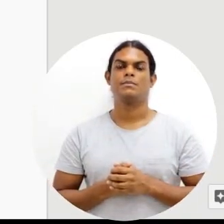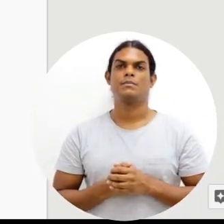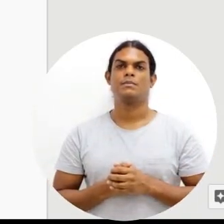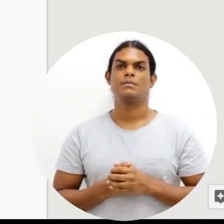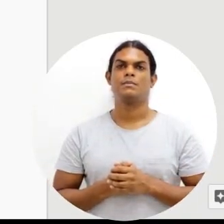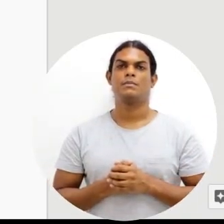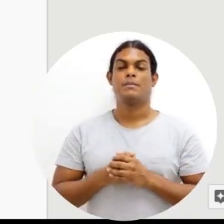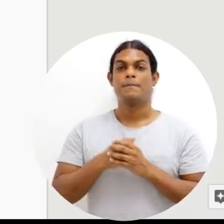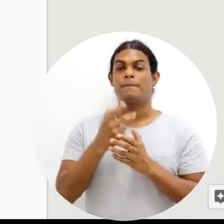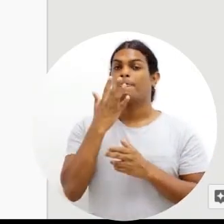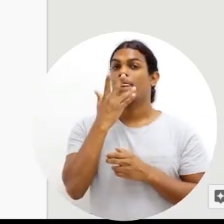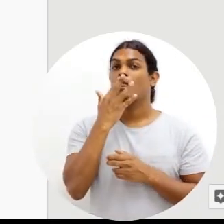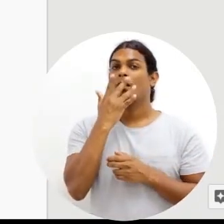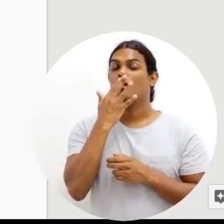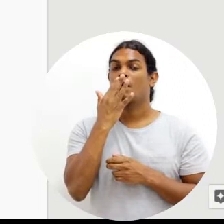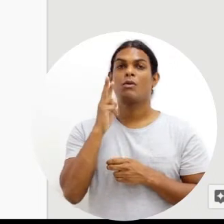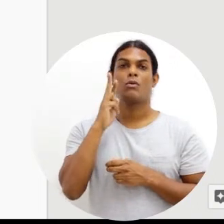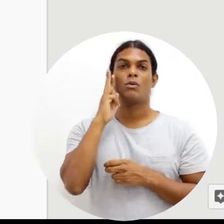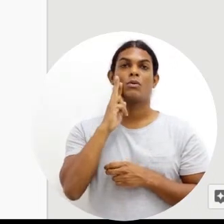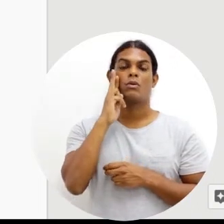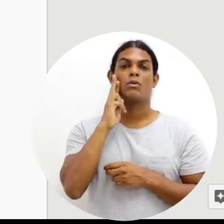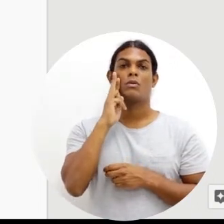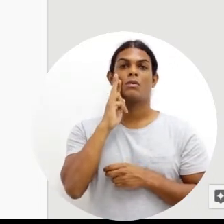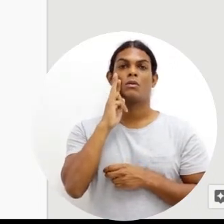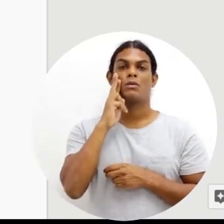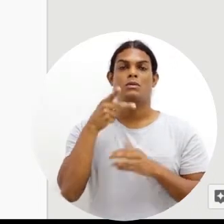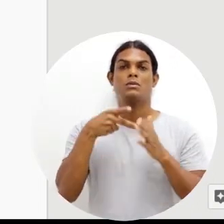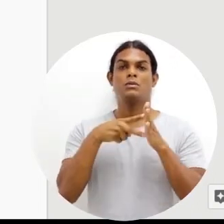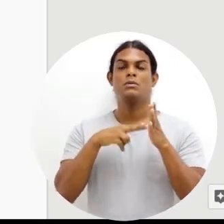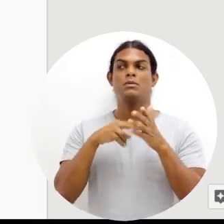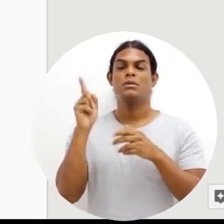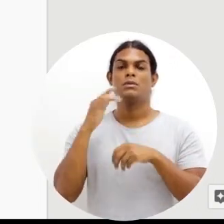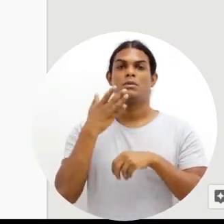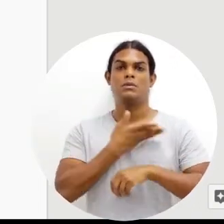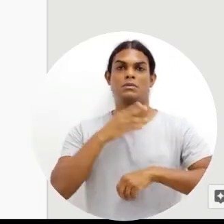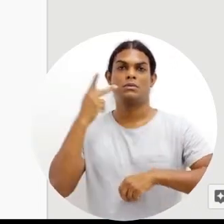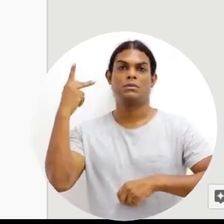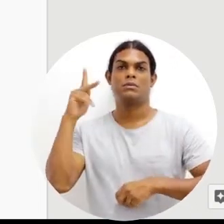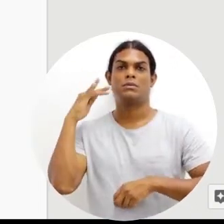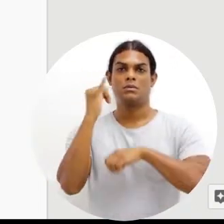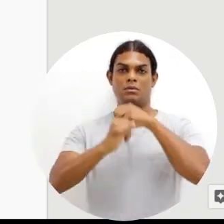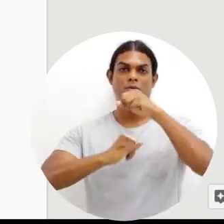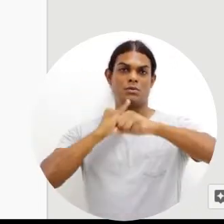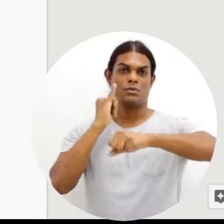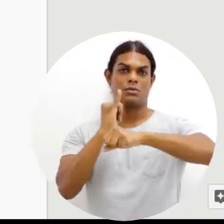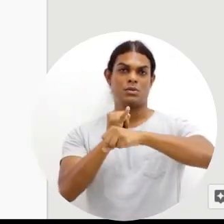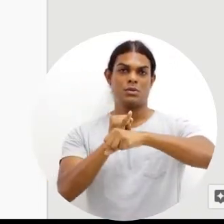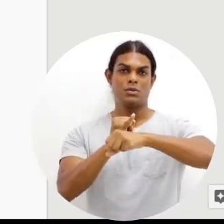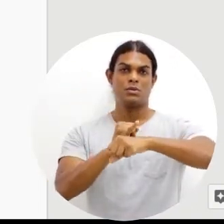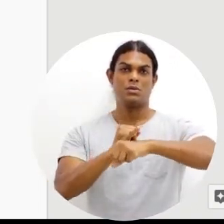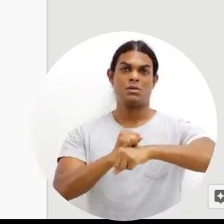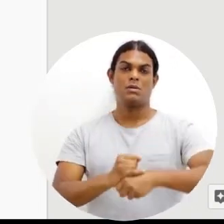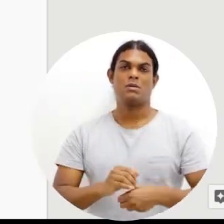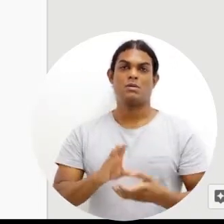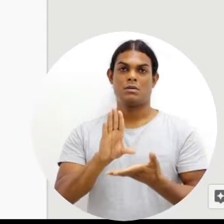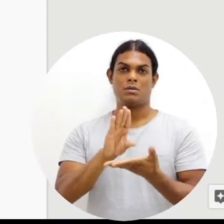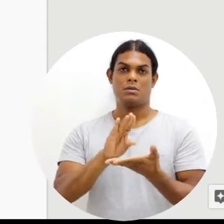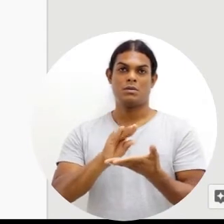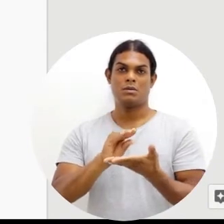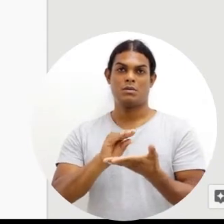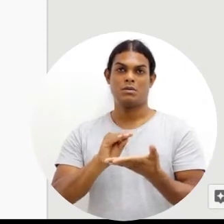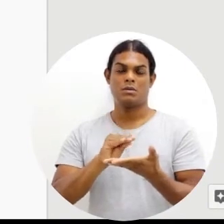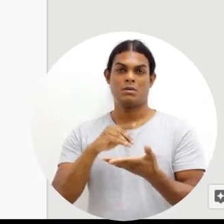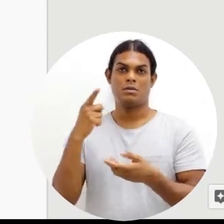de responder para mim lá. Então apareceu que ela escreveu sim. Bom, eu vou só copiar um material de um outro para vocês